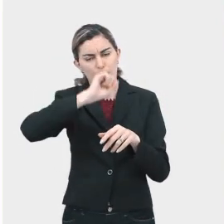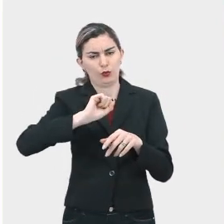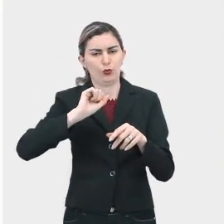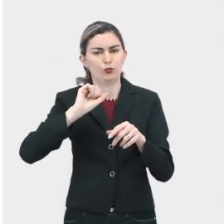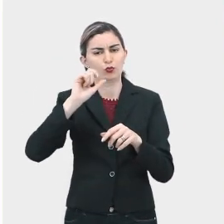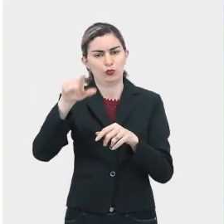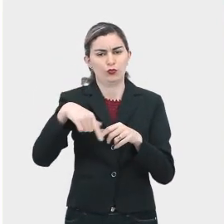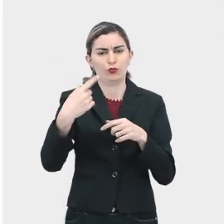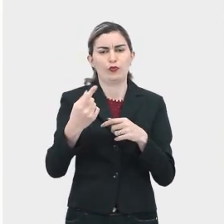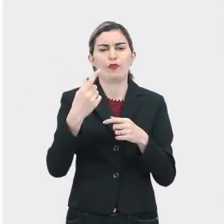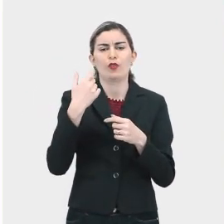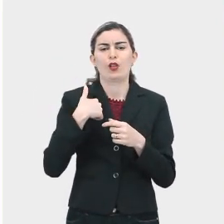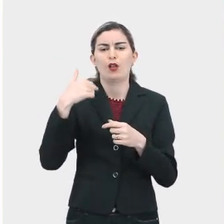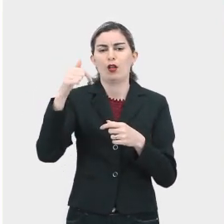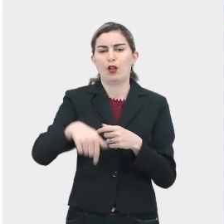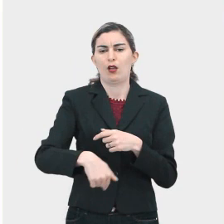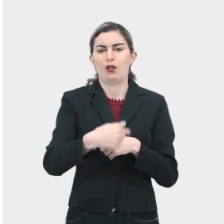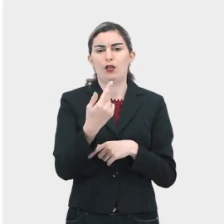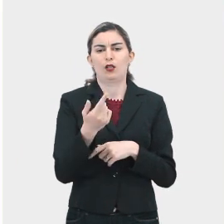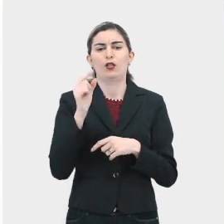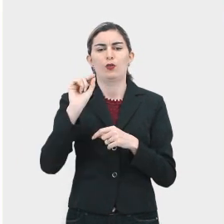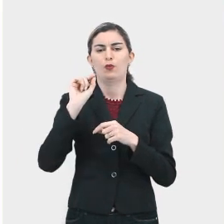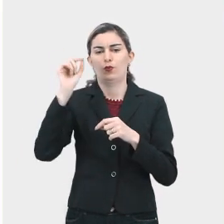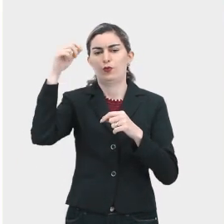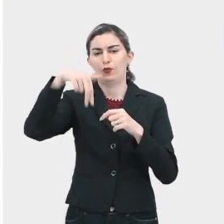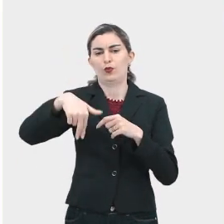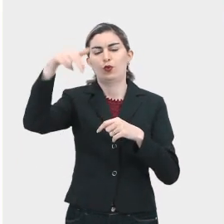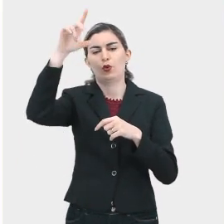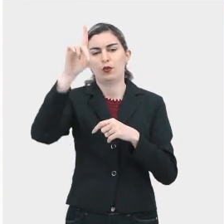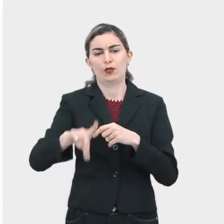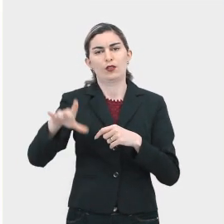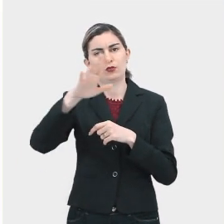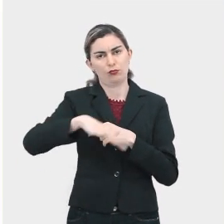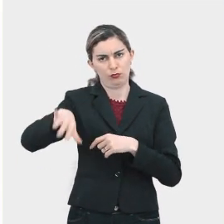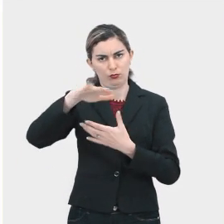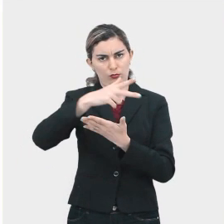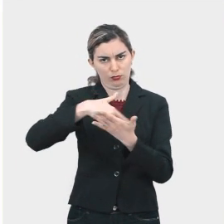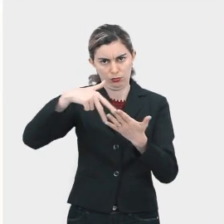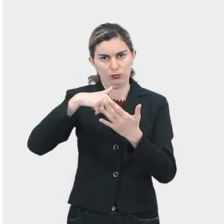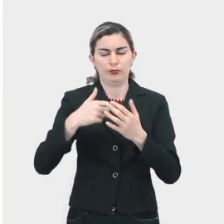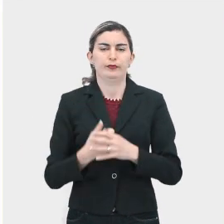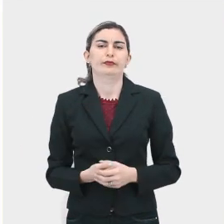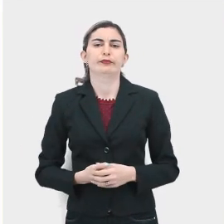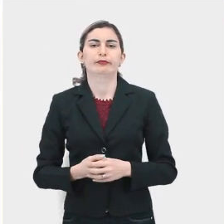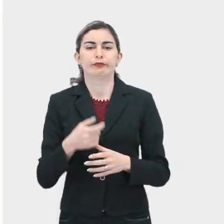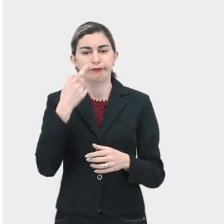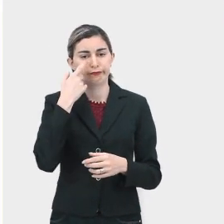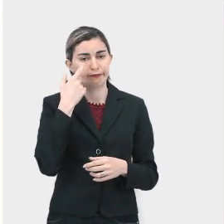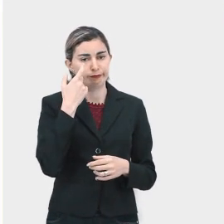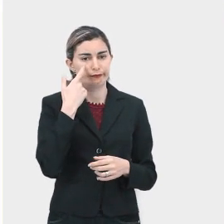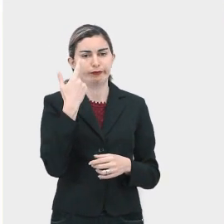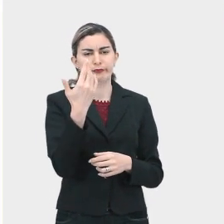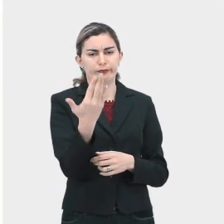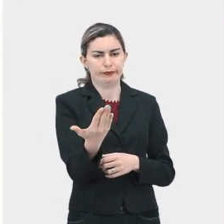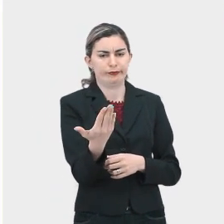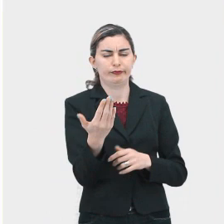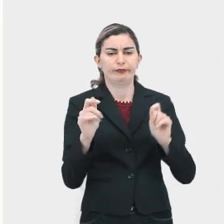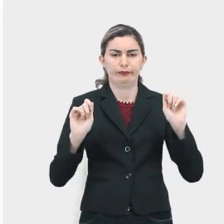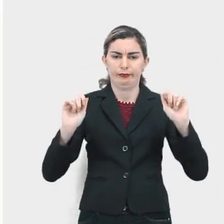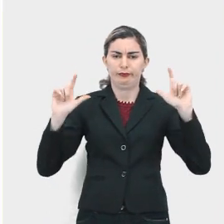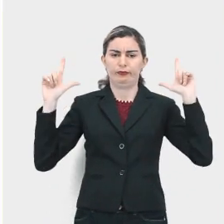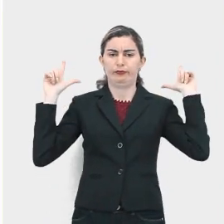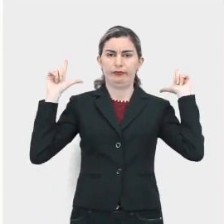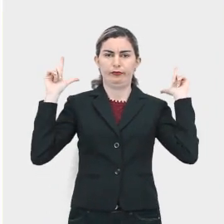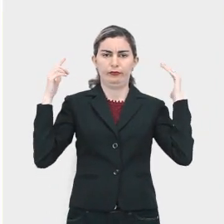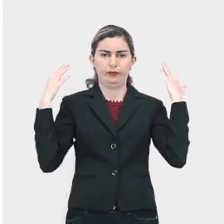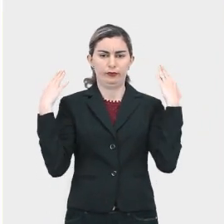são vivenciados no Nordeste, tá bom? Observa a imagem na tela que vocês estão vendo. Vocês saberiam